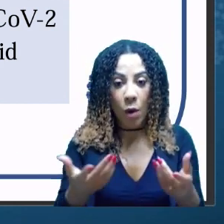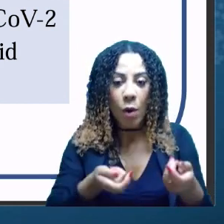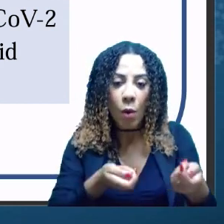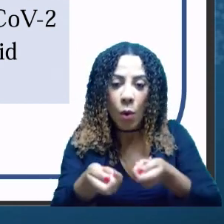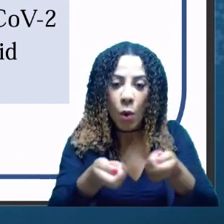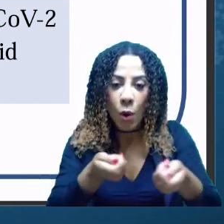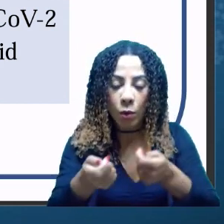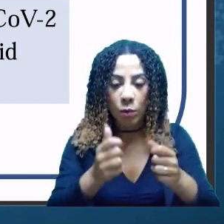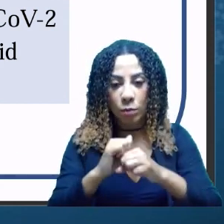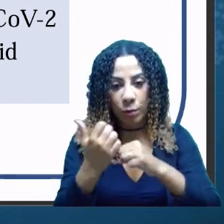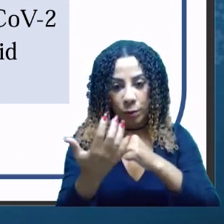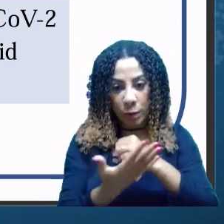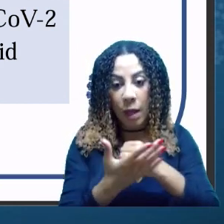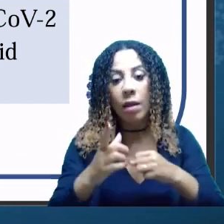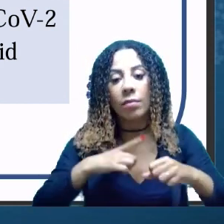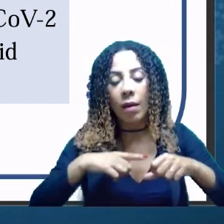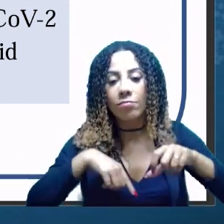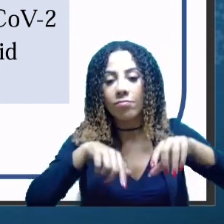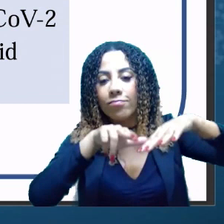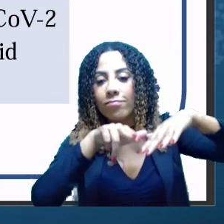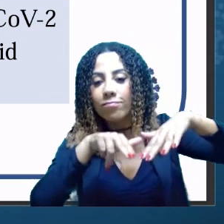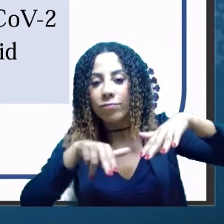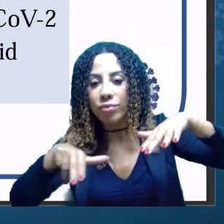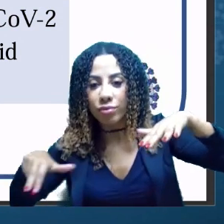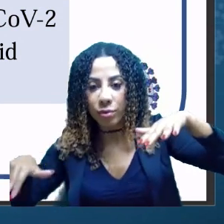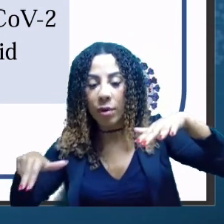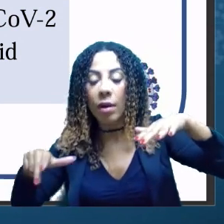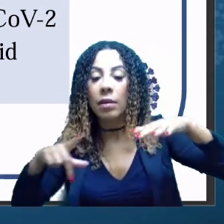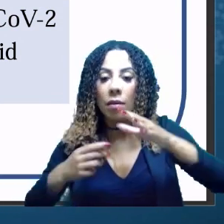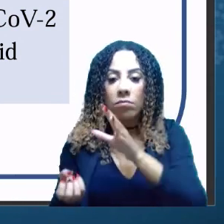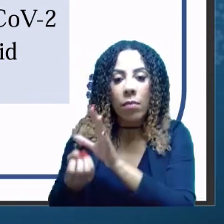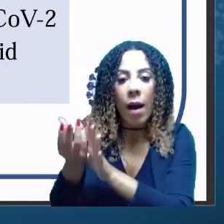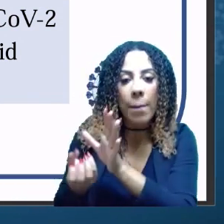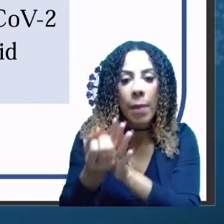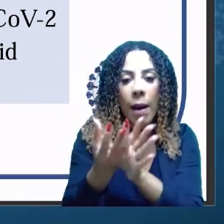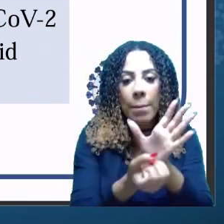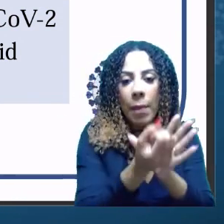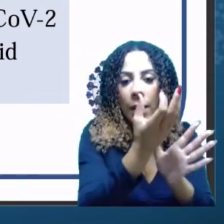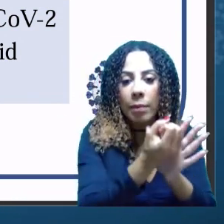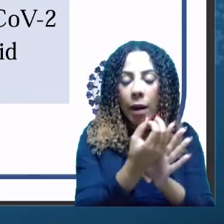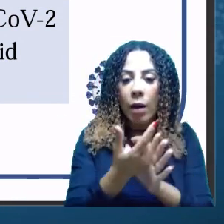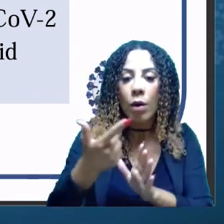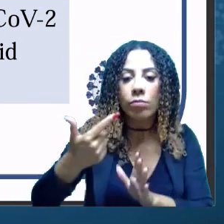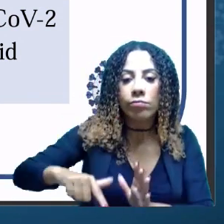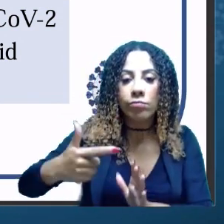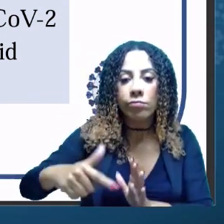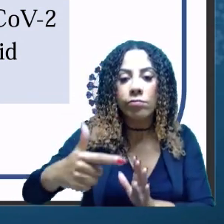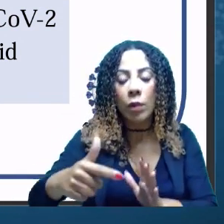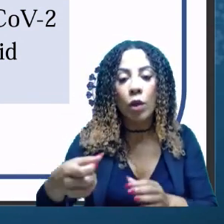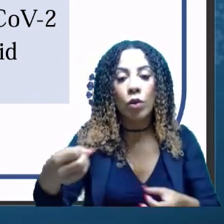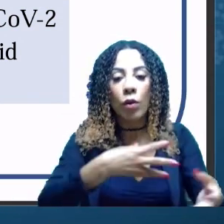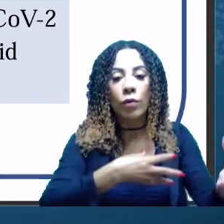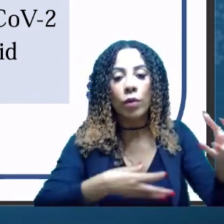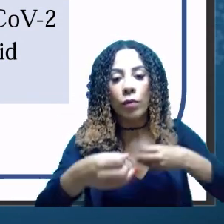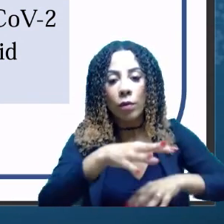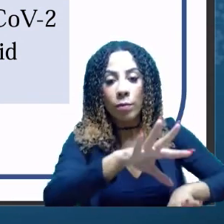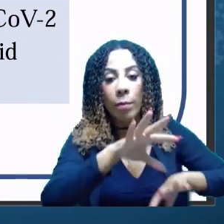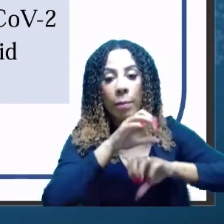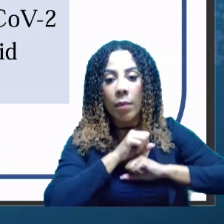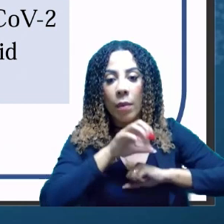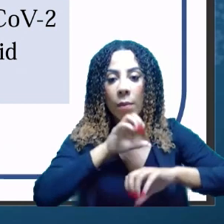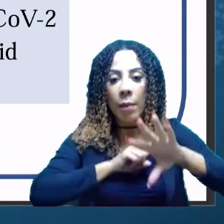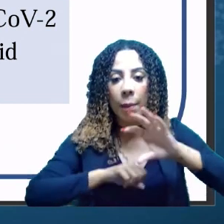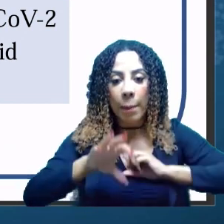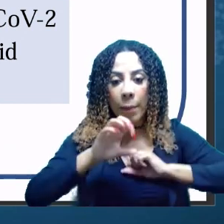variantes do SARS-CoV-2 elas emergem continuamente, gerando novos casos de infecção que aumentam rapidamente. Assim, é necessário a investigação dos